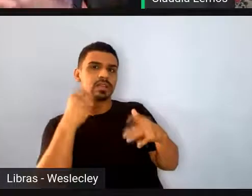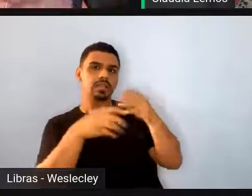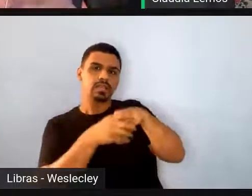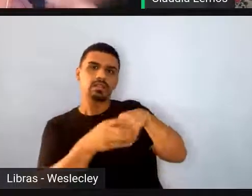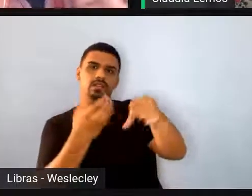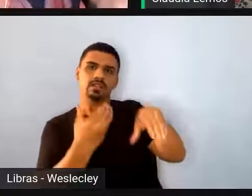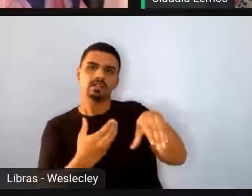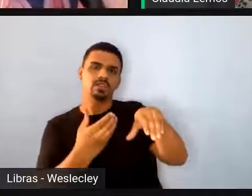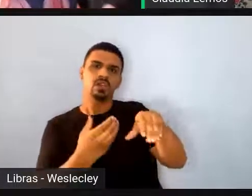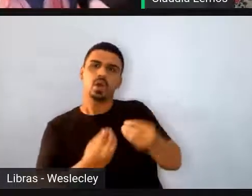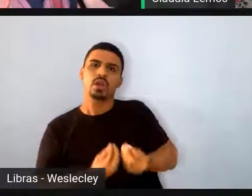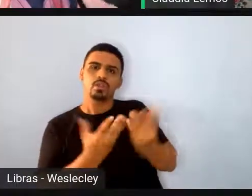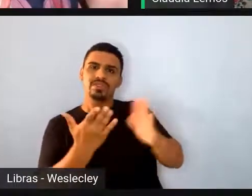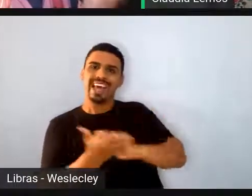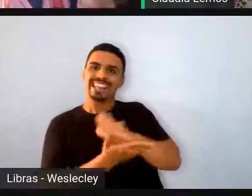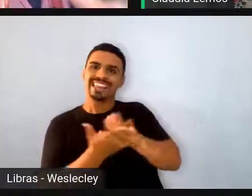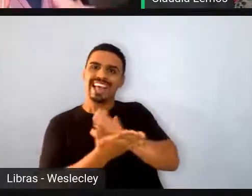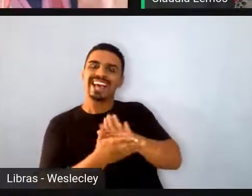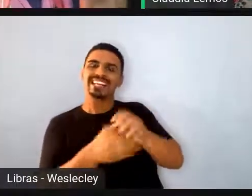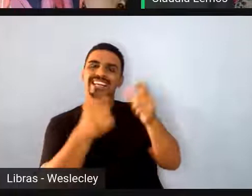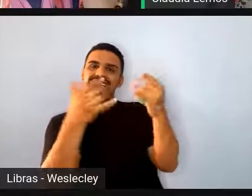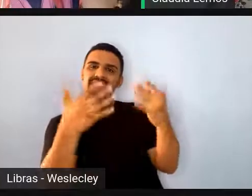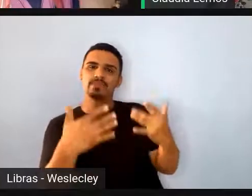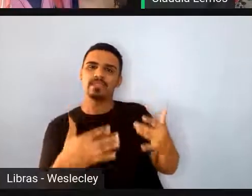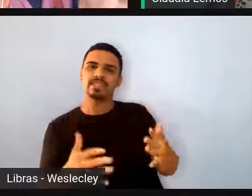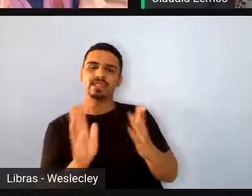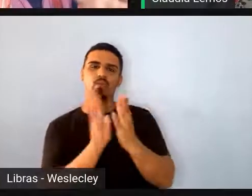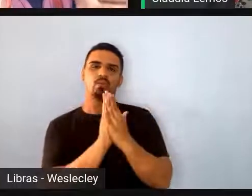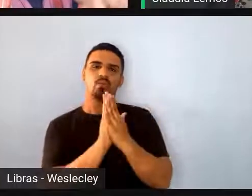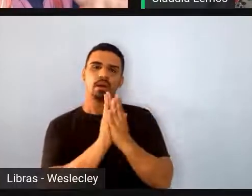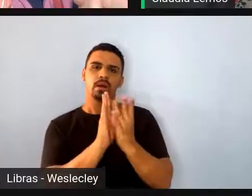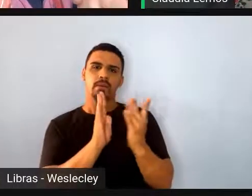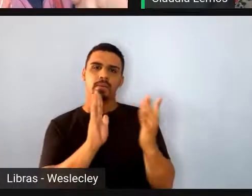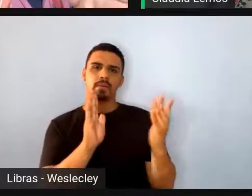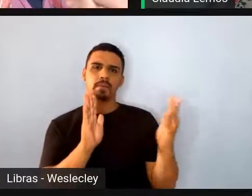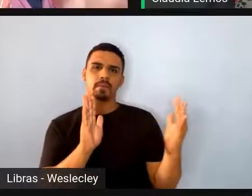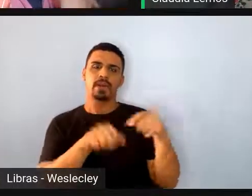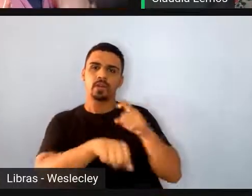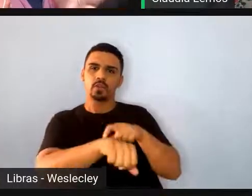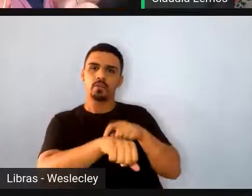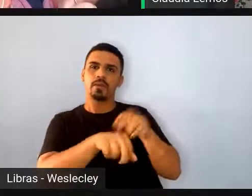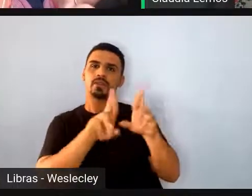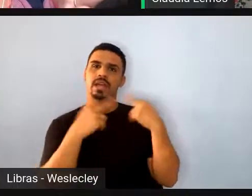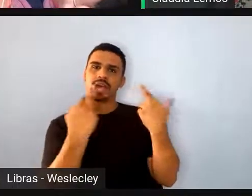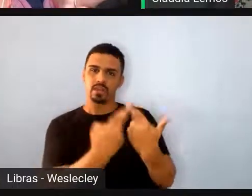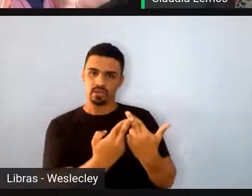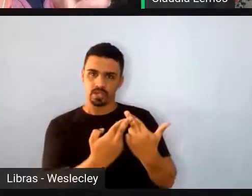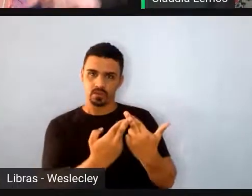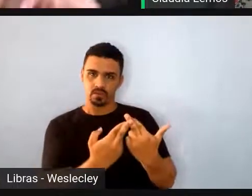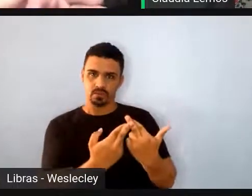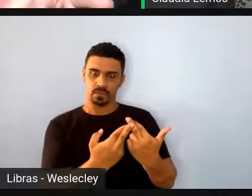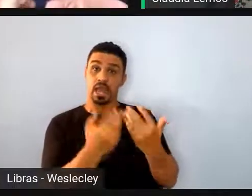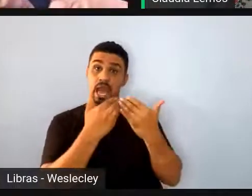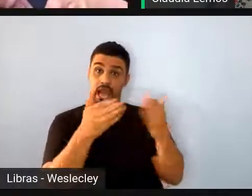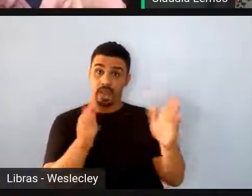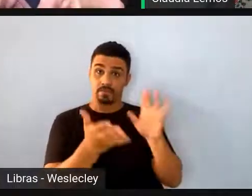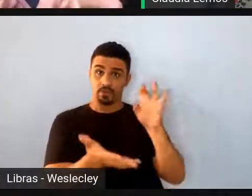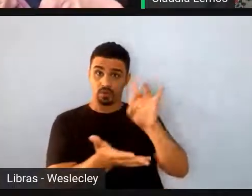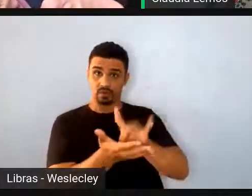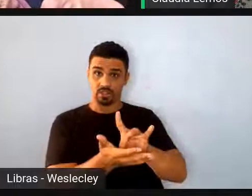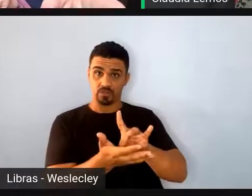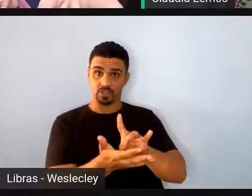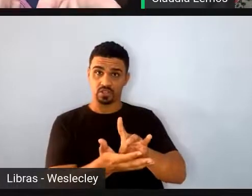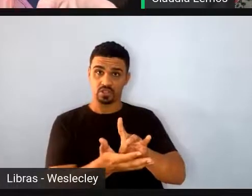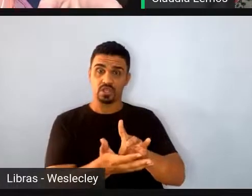oferece nenhum tipo de explicação durante o momento da sessão. Então, abriu oficialmente a sessão, os jornalistas não